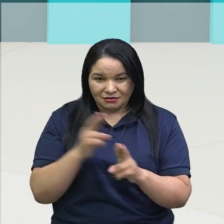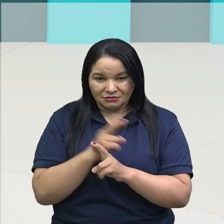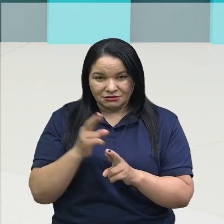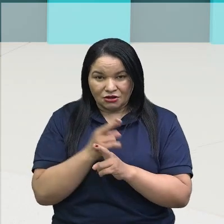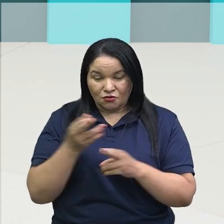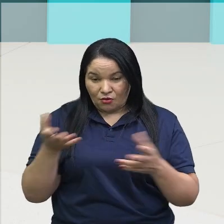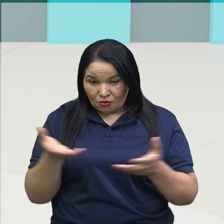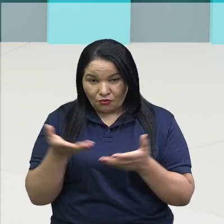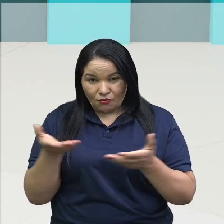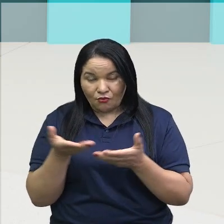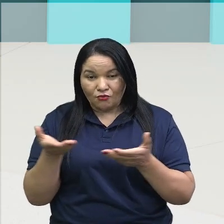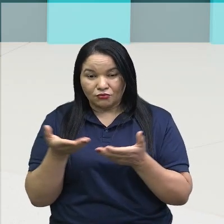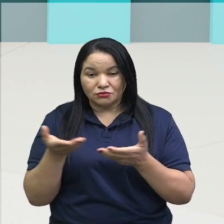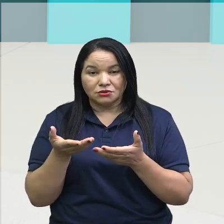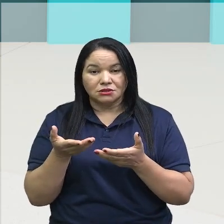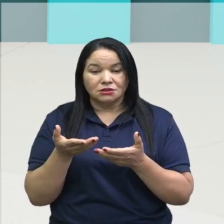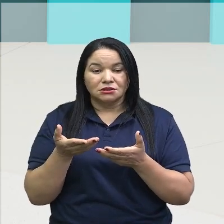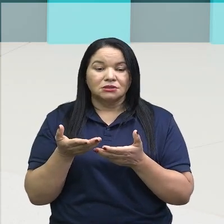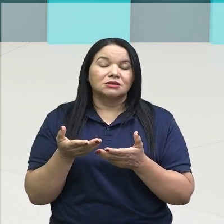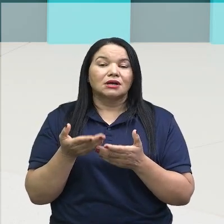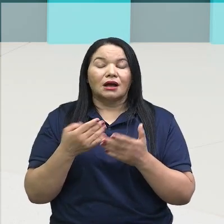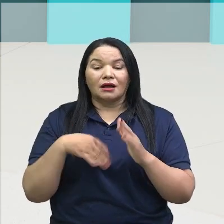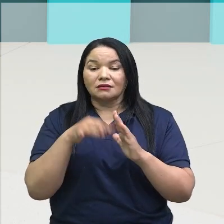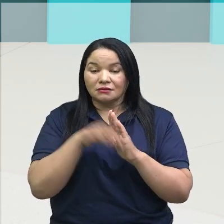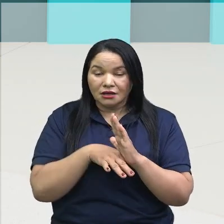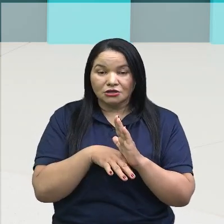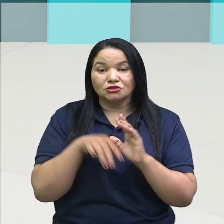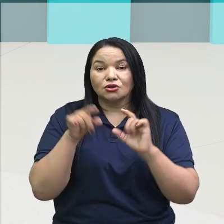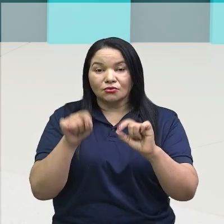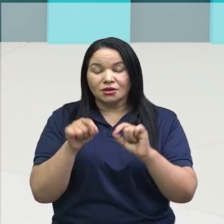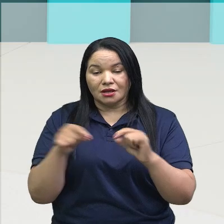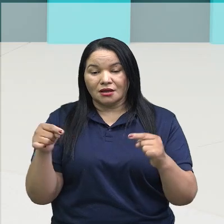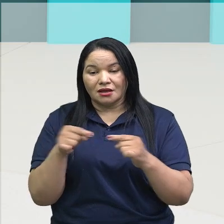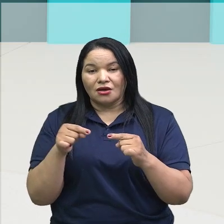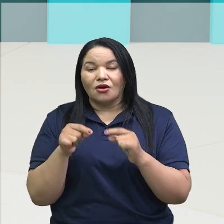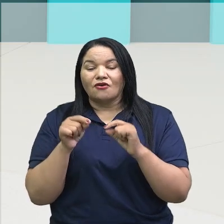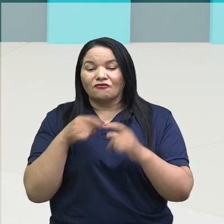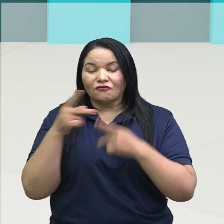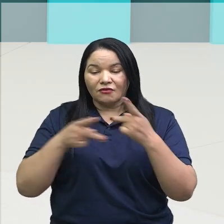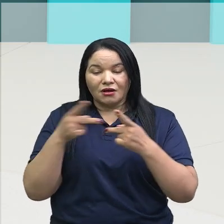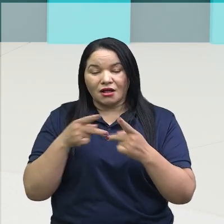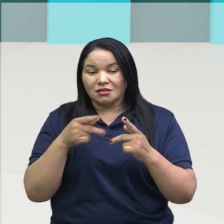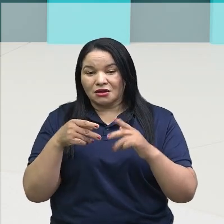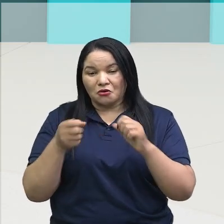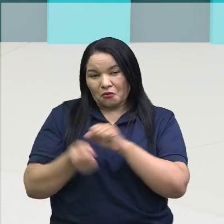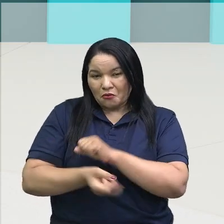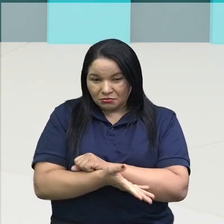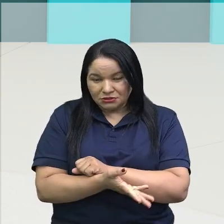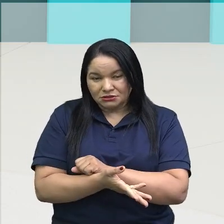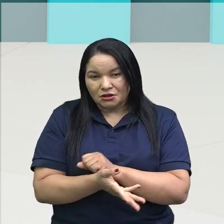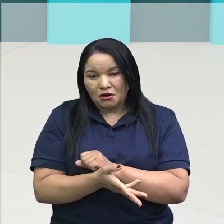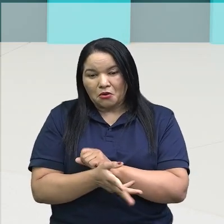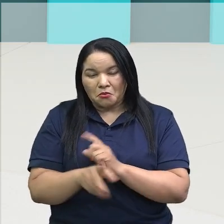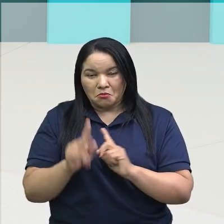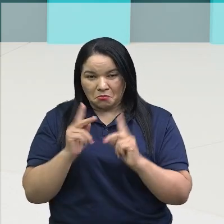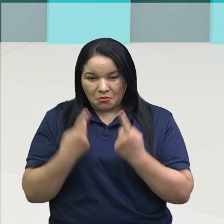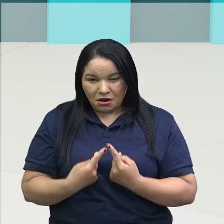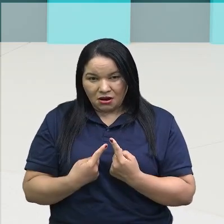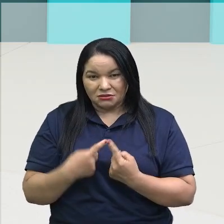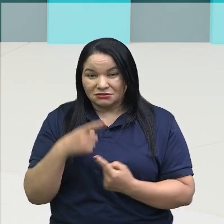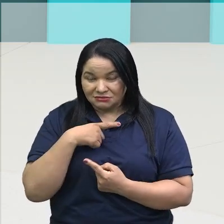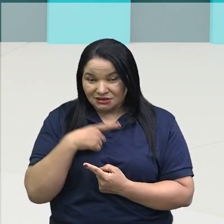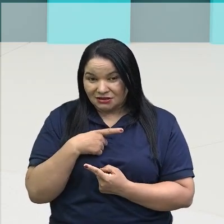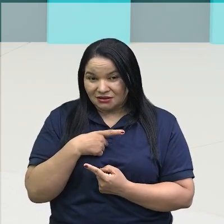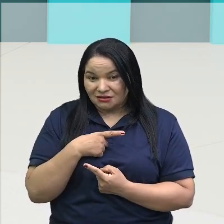atualidade? Perceba que é um texto que discute exatamente a questão da corrupção humana. Será que nós temos corrupção na